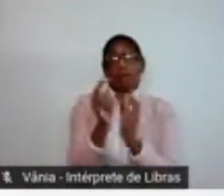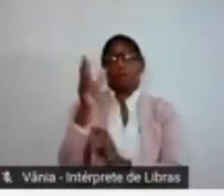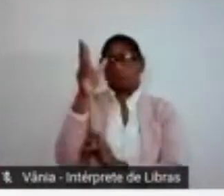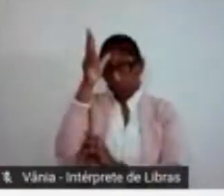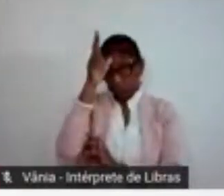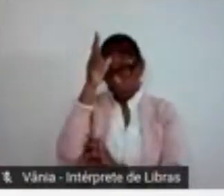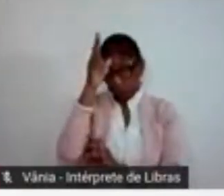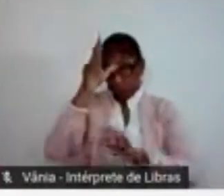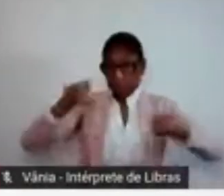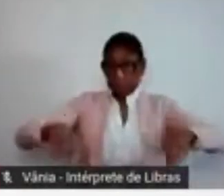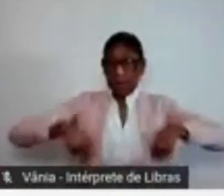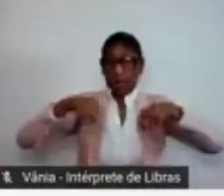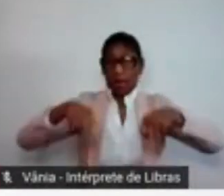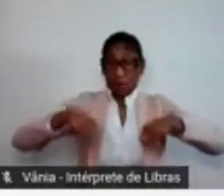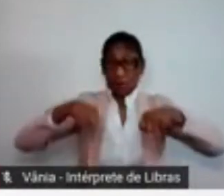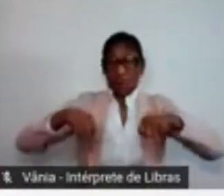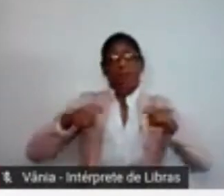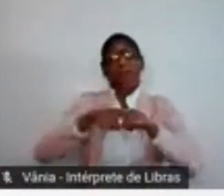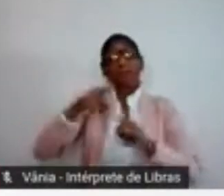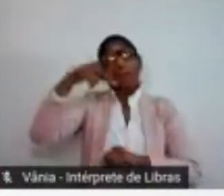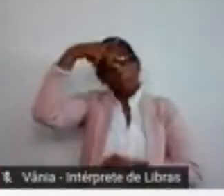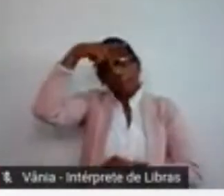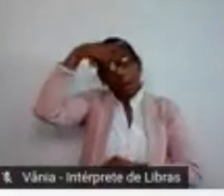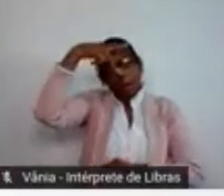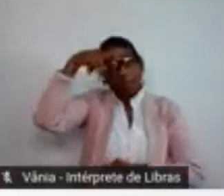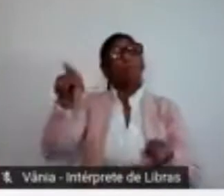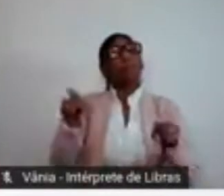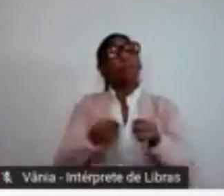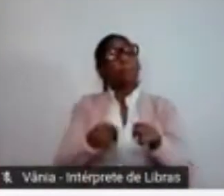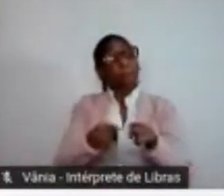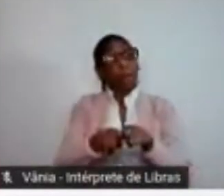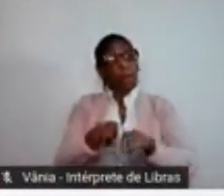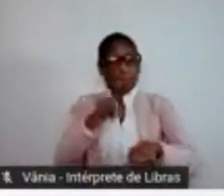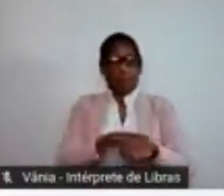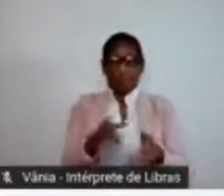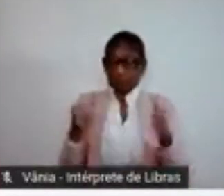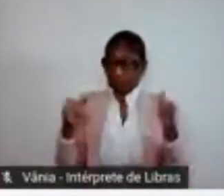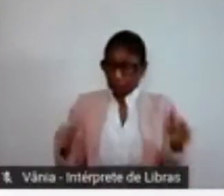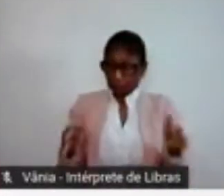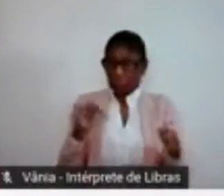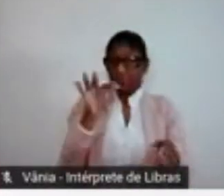e Canoas. Pelotas também está aí, cumprindo já o prazo para poder